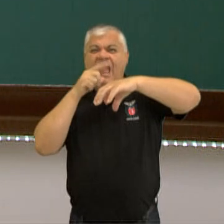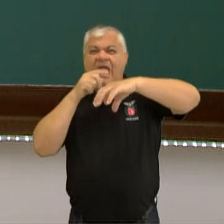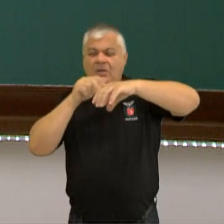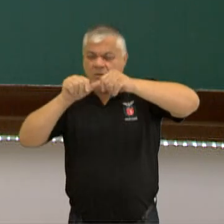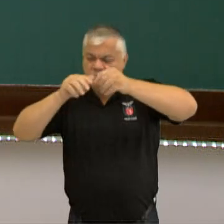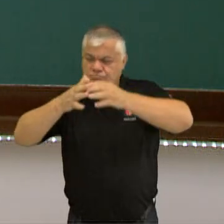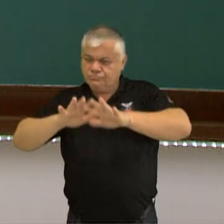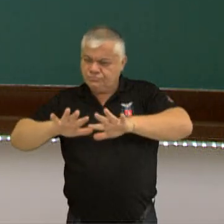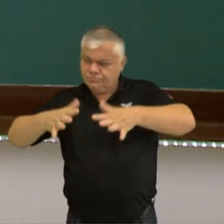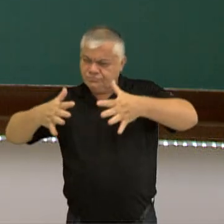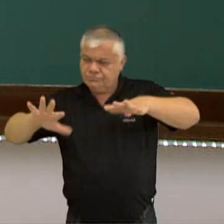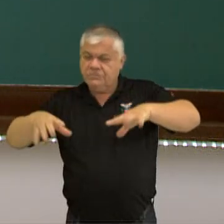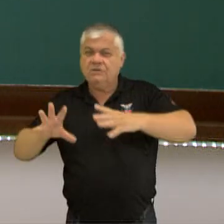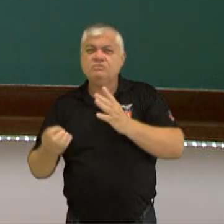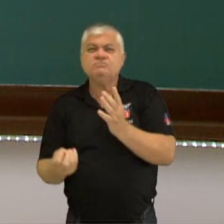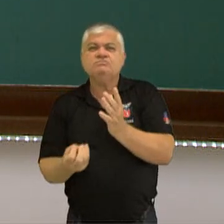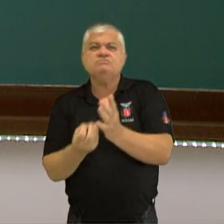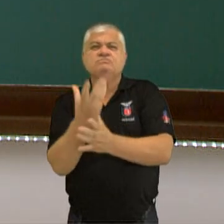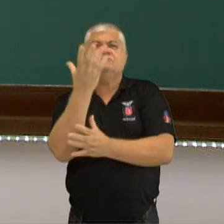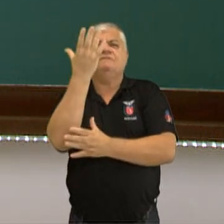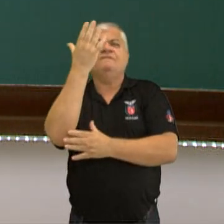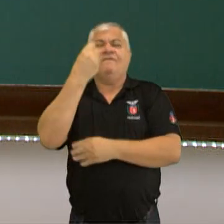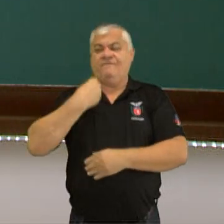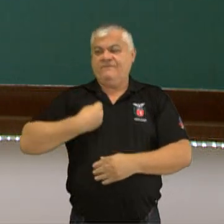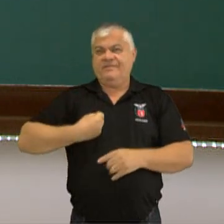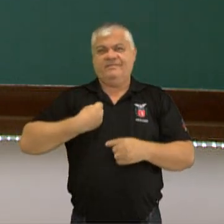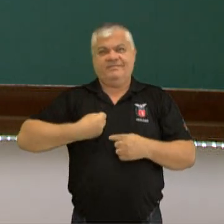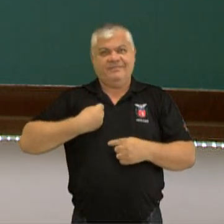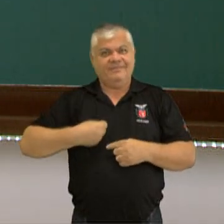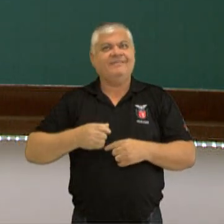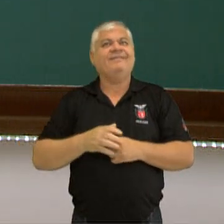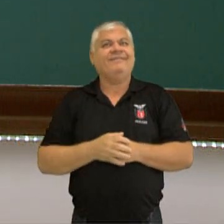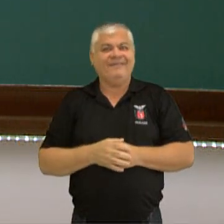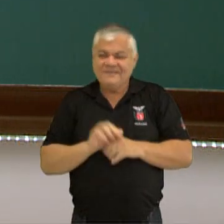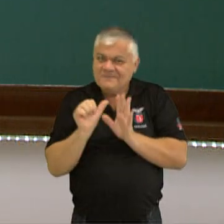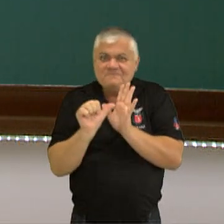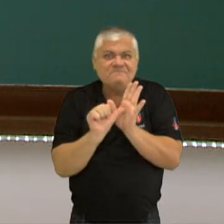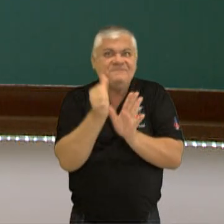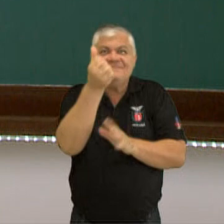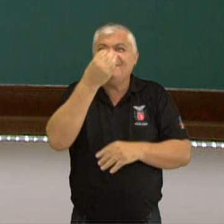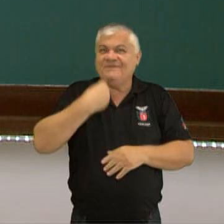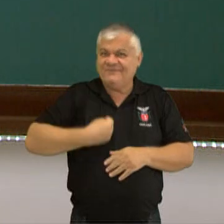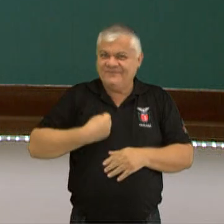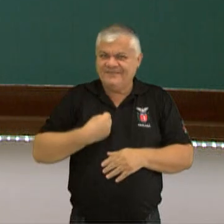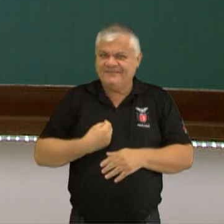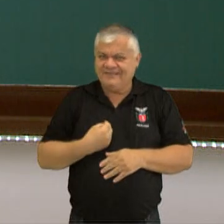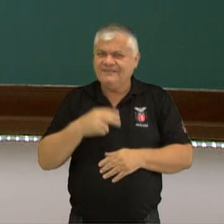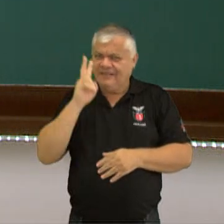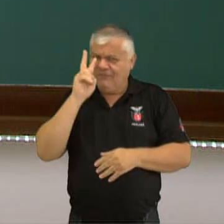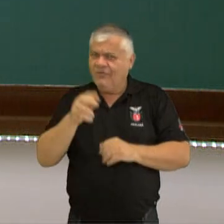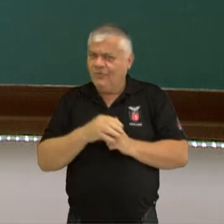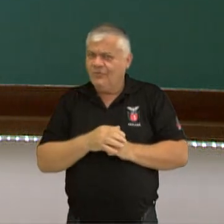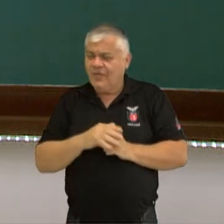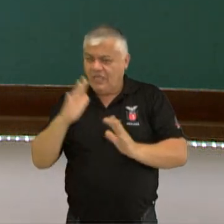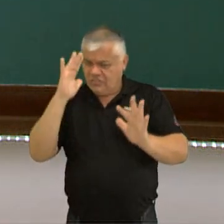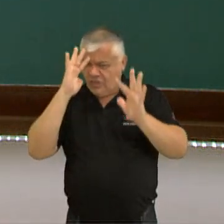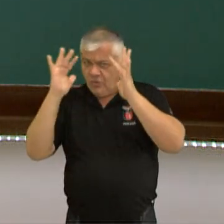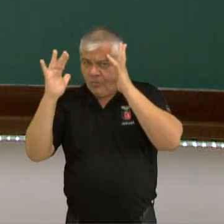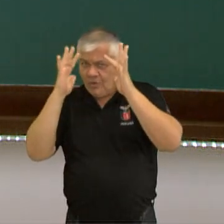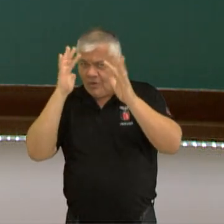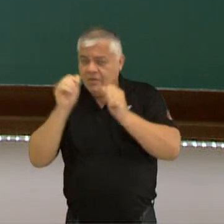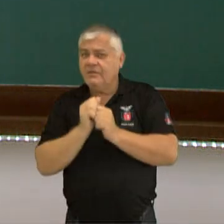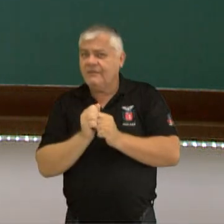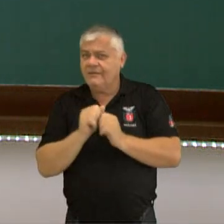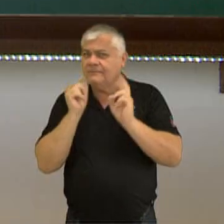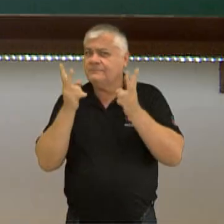acumulou, que surgiram os primeiros seres vivos. Vocês estão percebendo que em algumas aulas a gente fala em teorias? Então